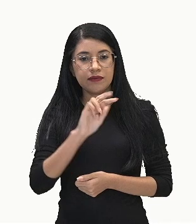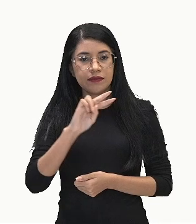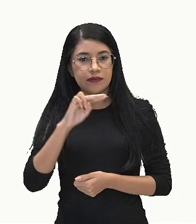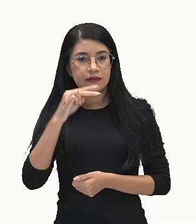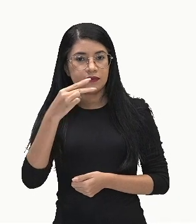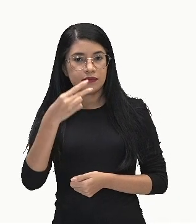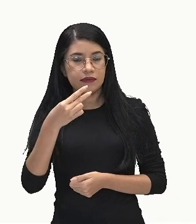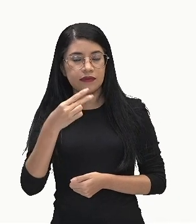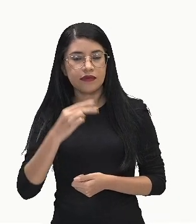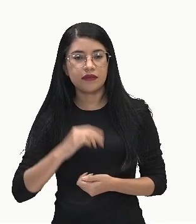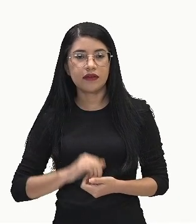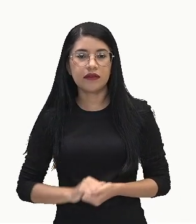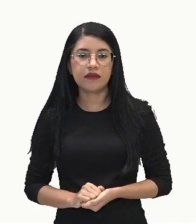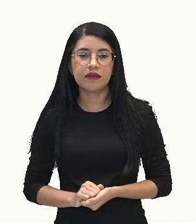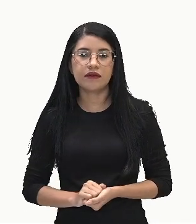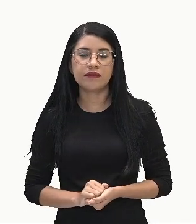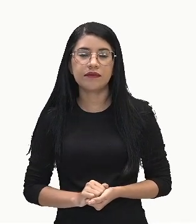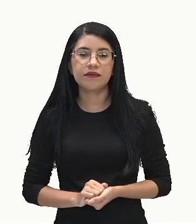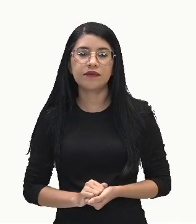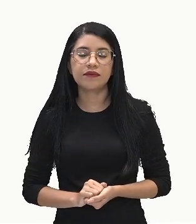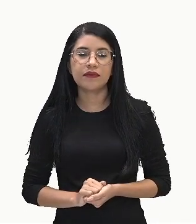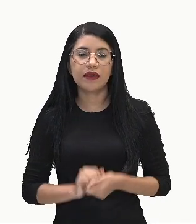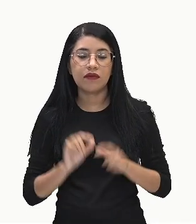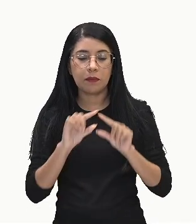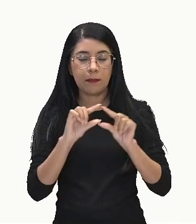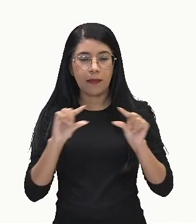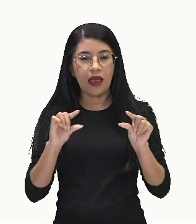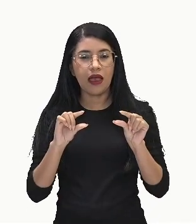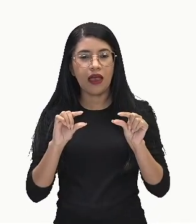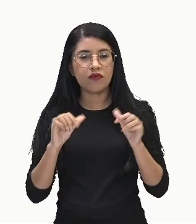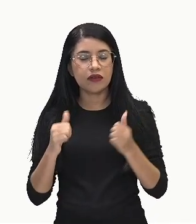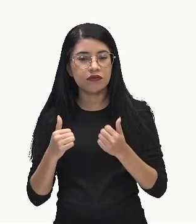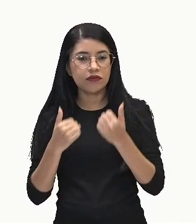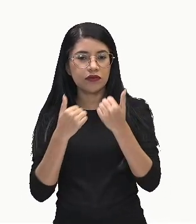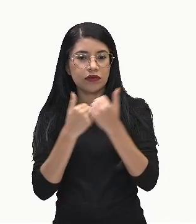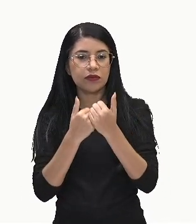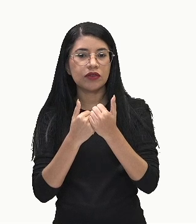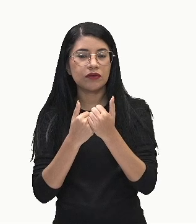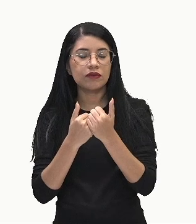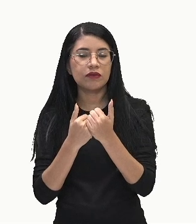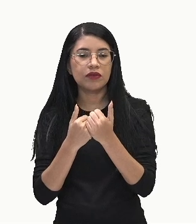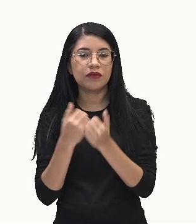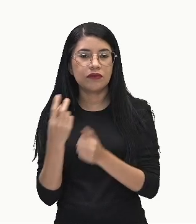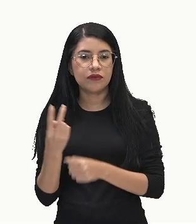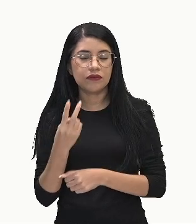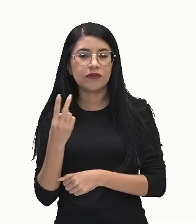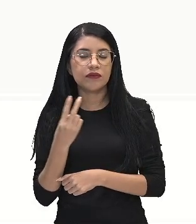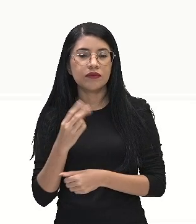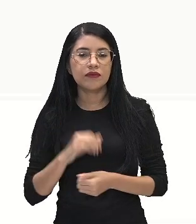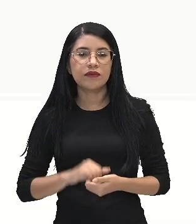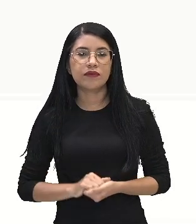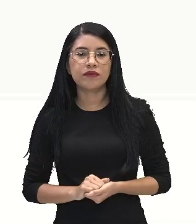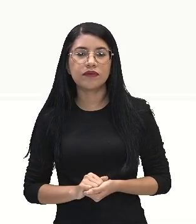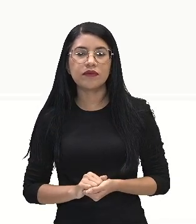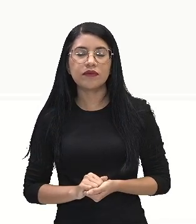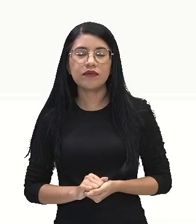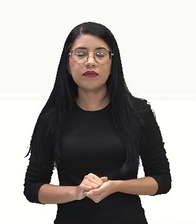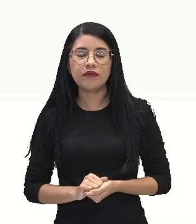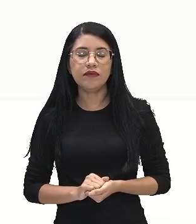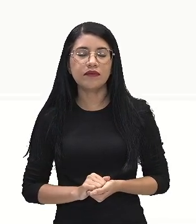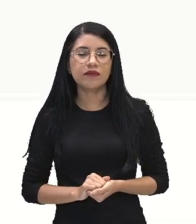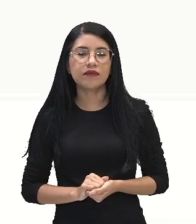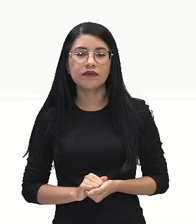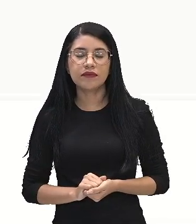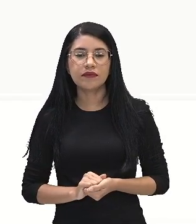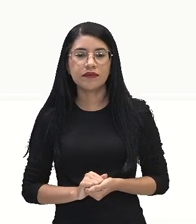é justamente, ó, essa relação. Vamos utilizar essa primeira aqui mesmo, tá? Então vai ser A